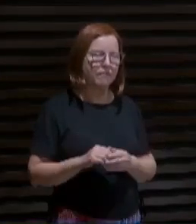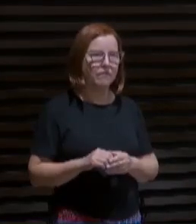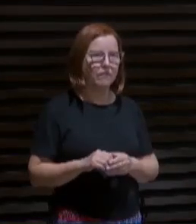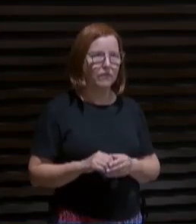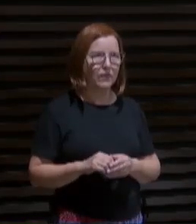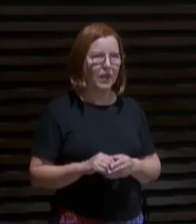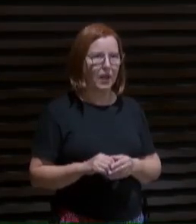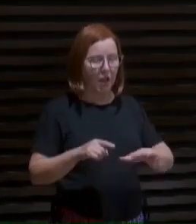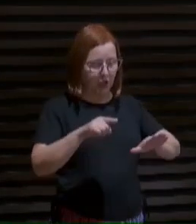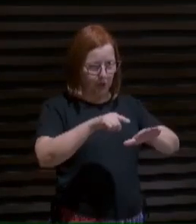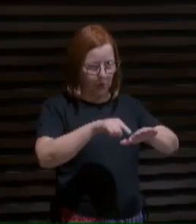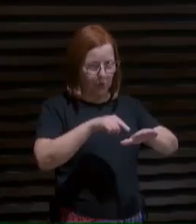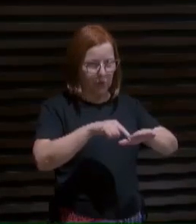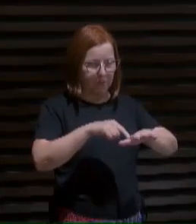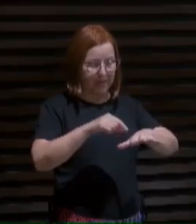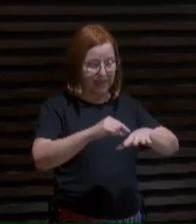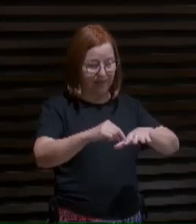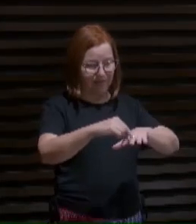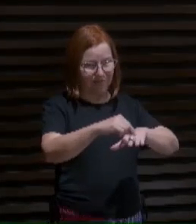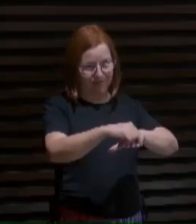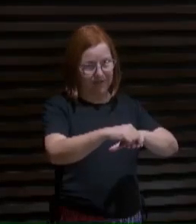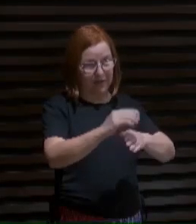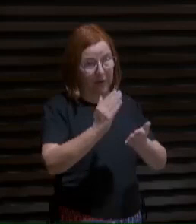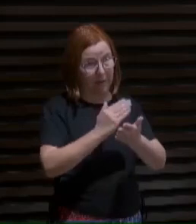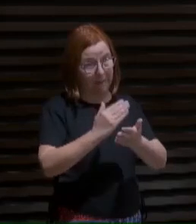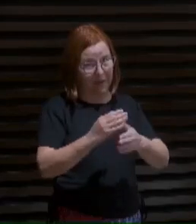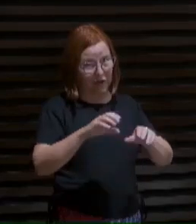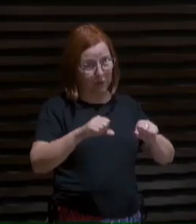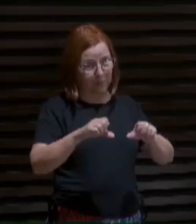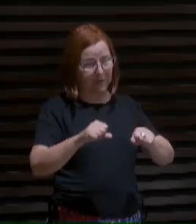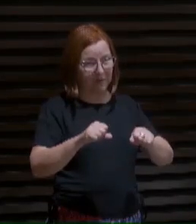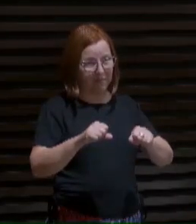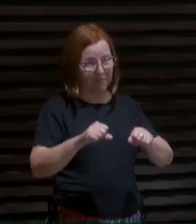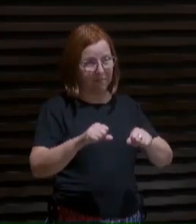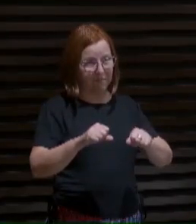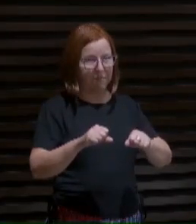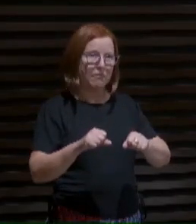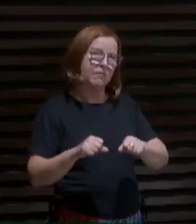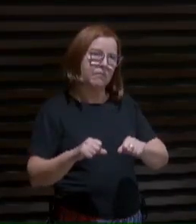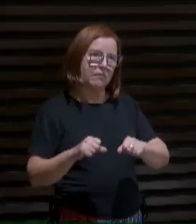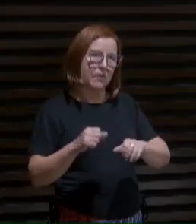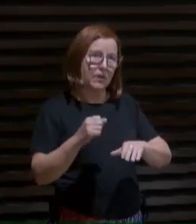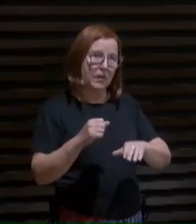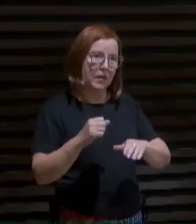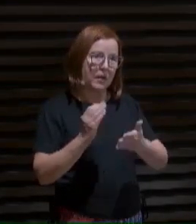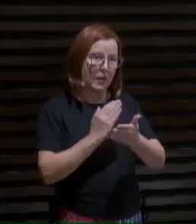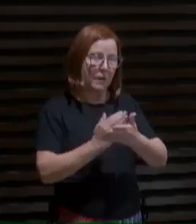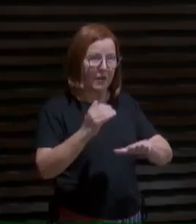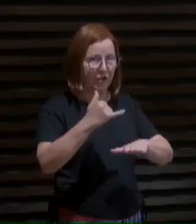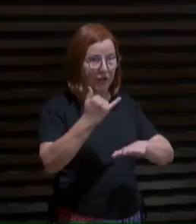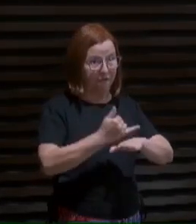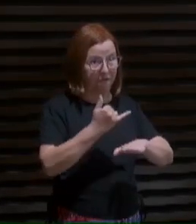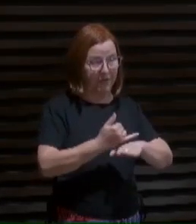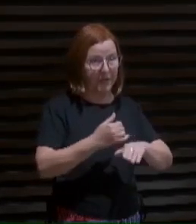dos pés e dos artelhos em parte de barro e do oleiro e em parte de ferro, será esse